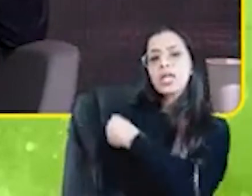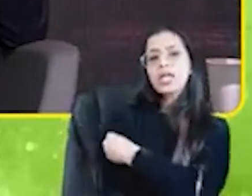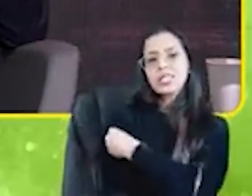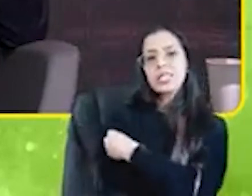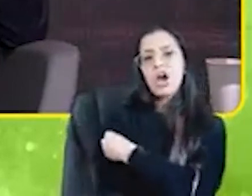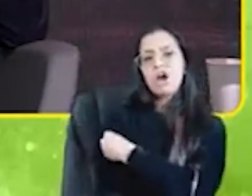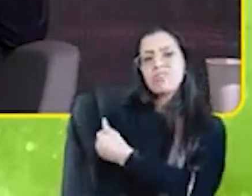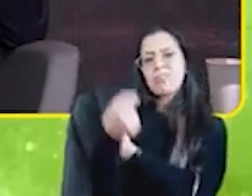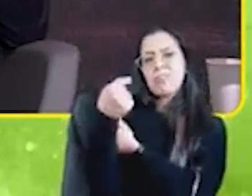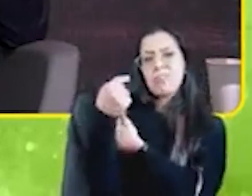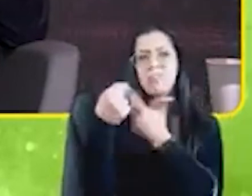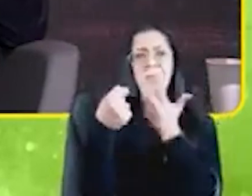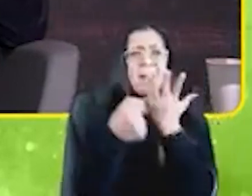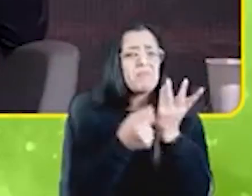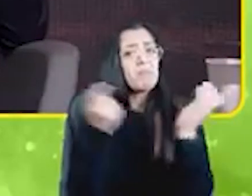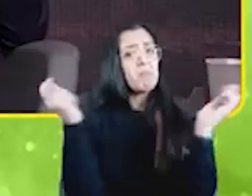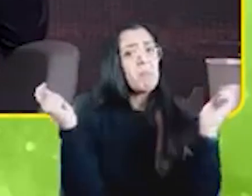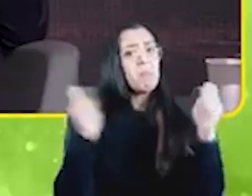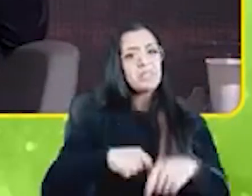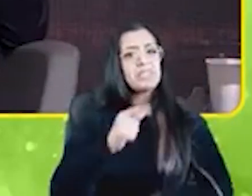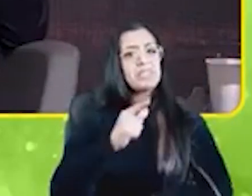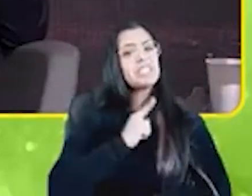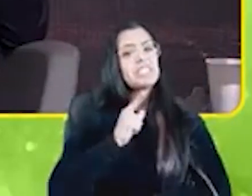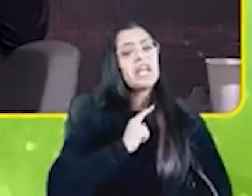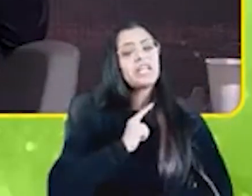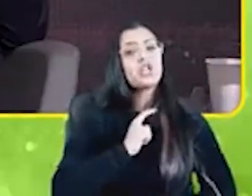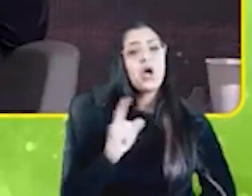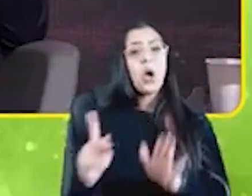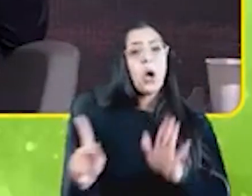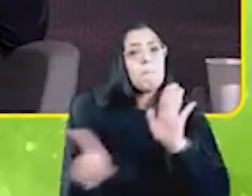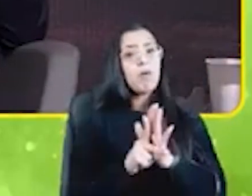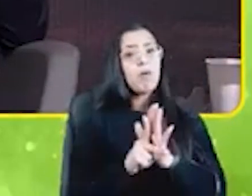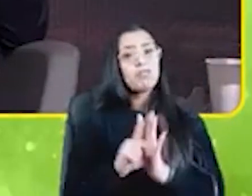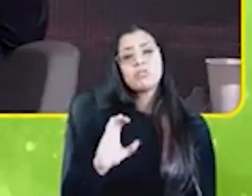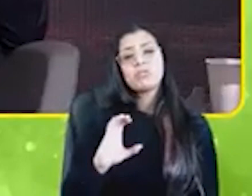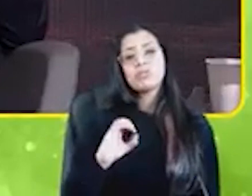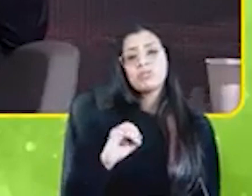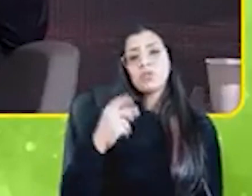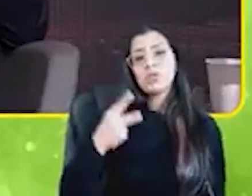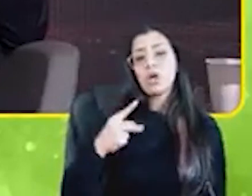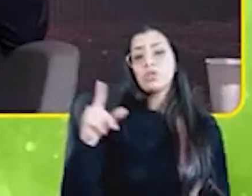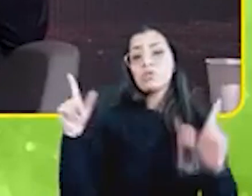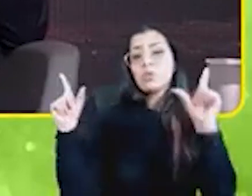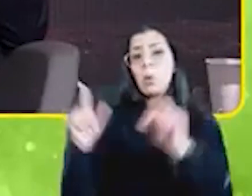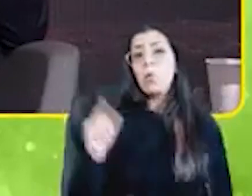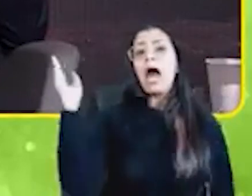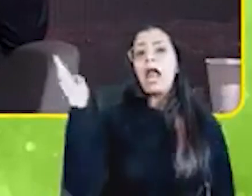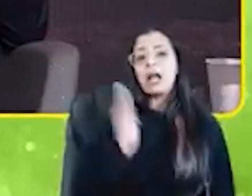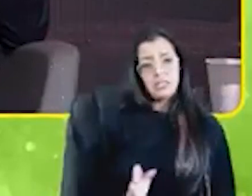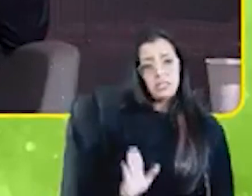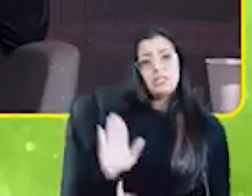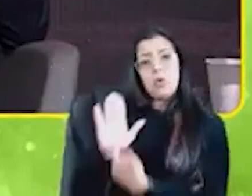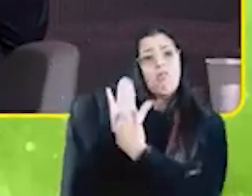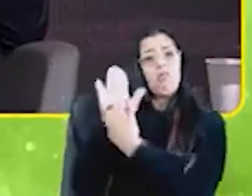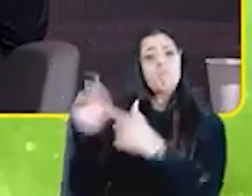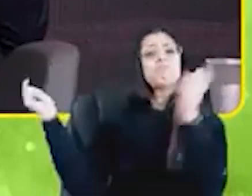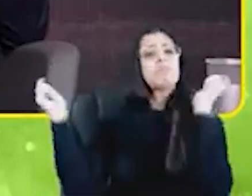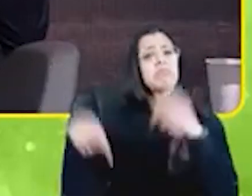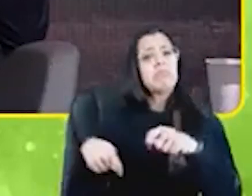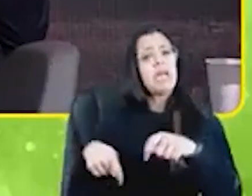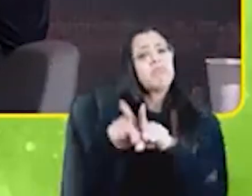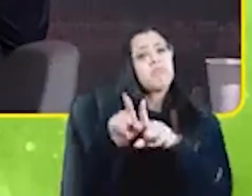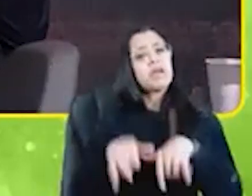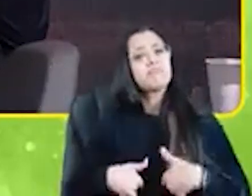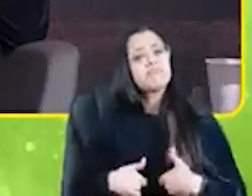uma gama de possibilidades Agricultura de Baixo Carbono tudo isso o Brasil tem e orgulha de poder mostrar está disposto a cooperar